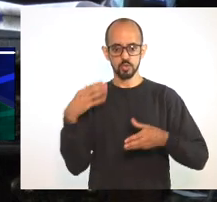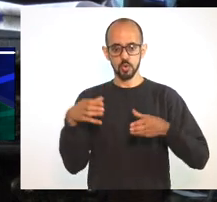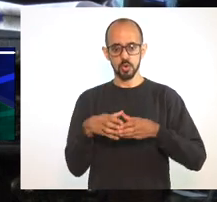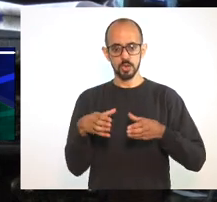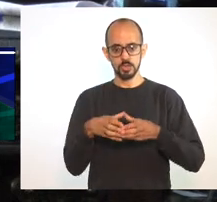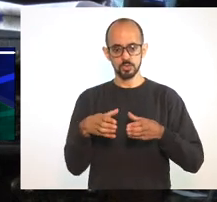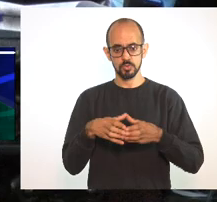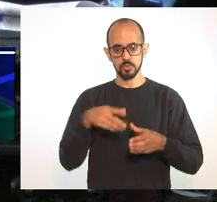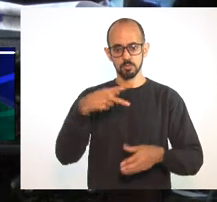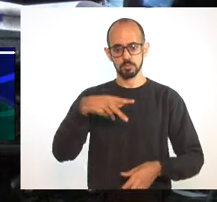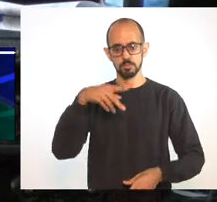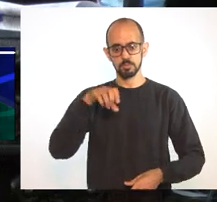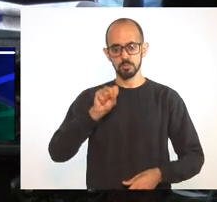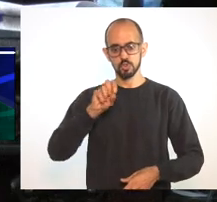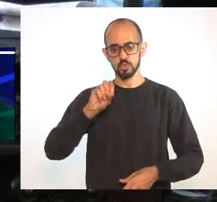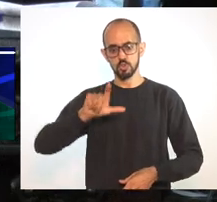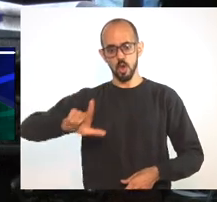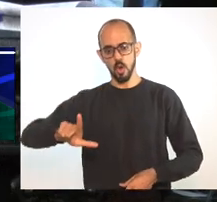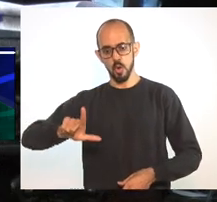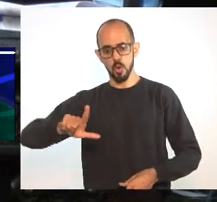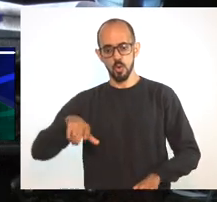PSOL,